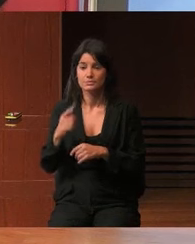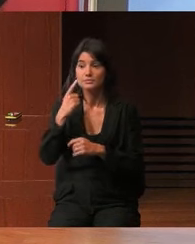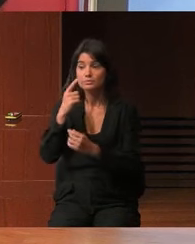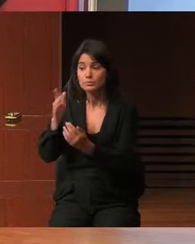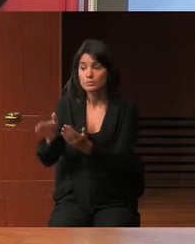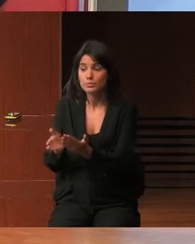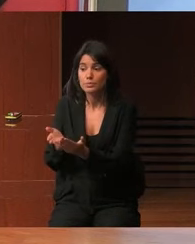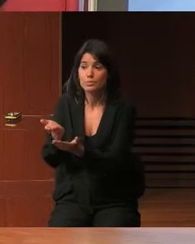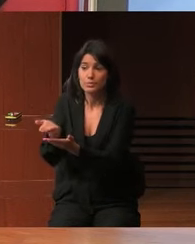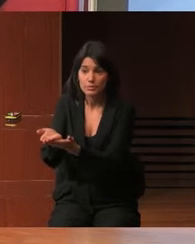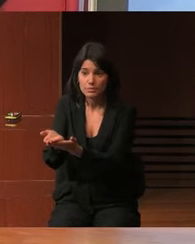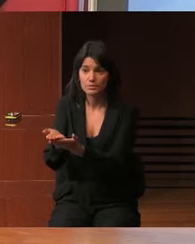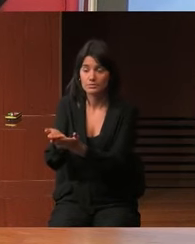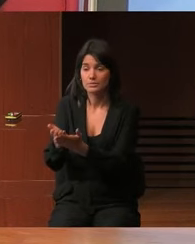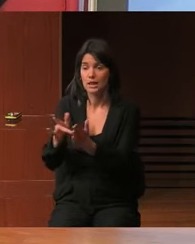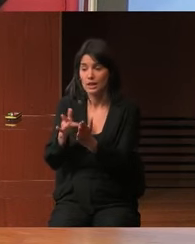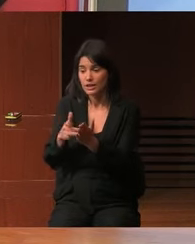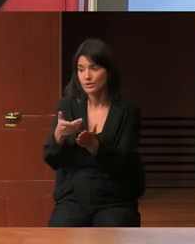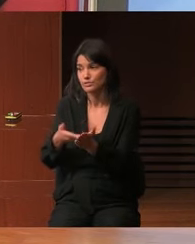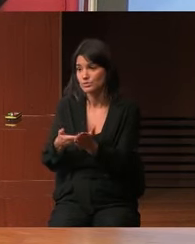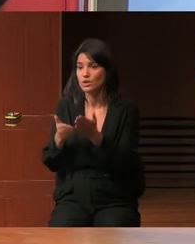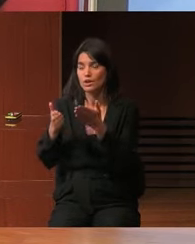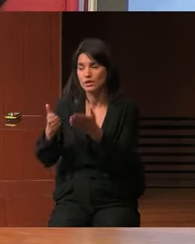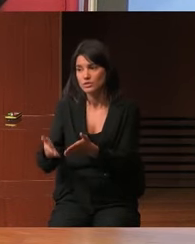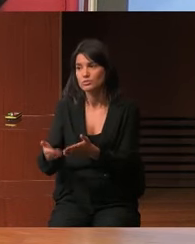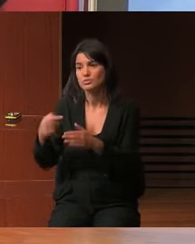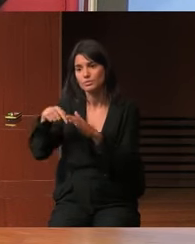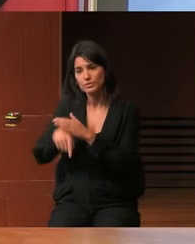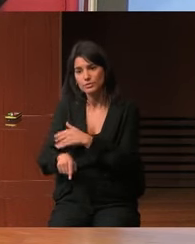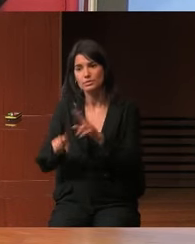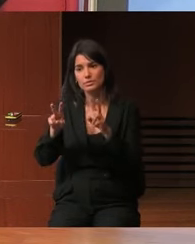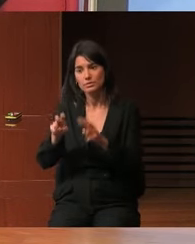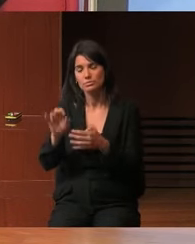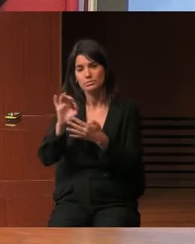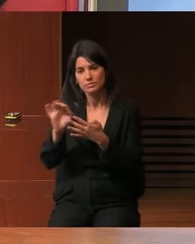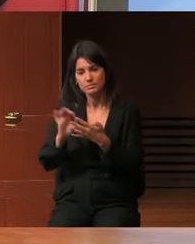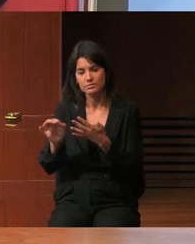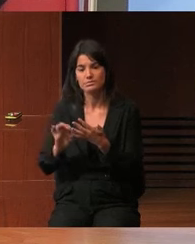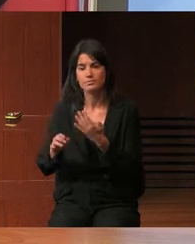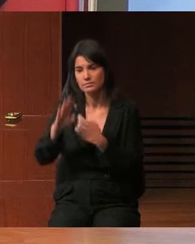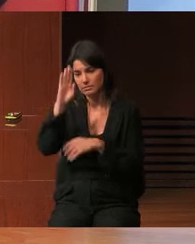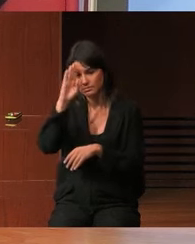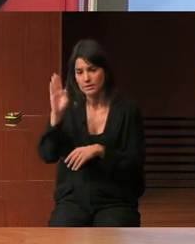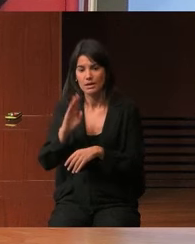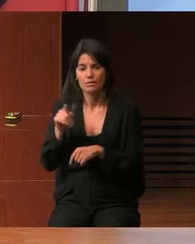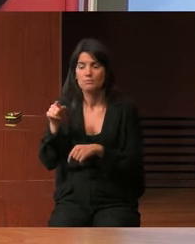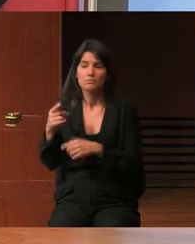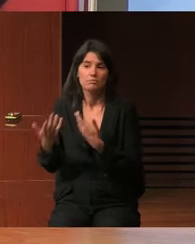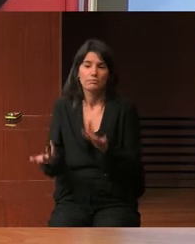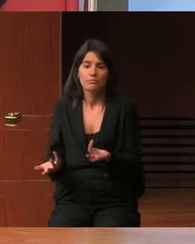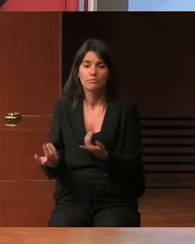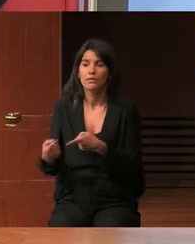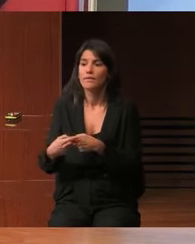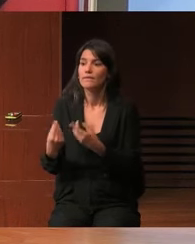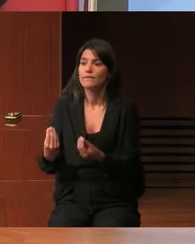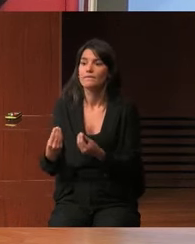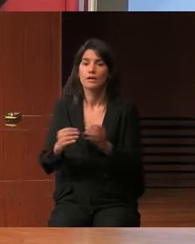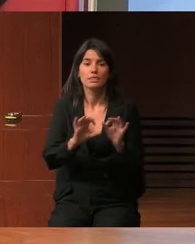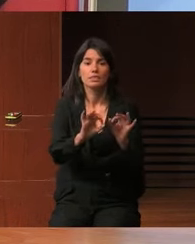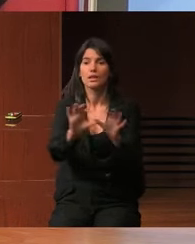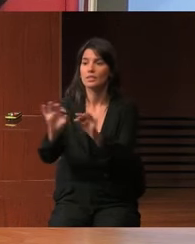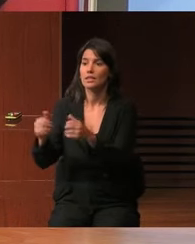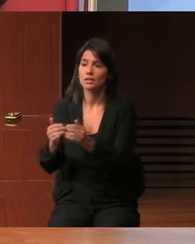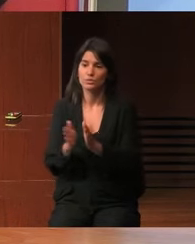sugerir livros que ajudem a aprofundar temas específicos, sabendo que não interessam da mesma forma a todos os